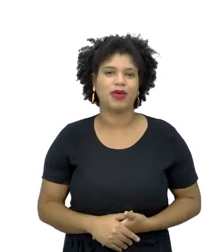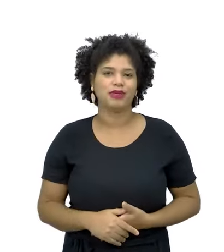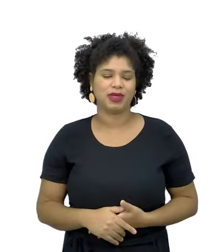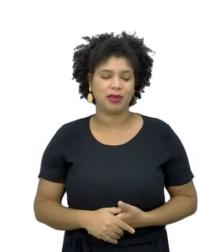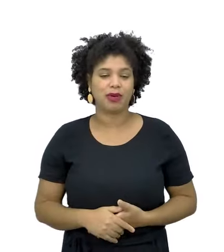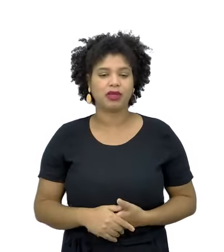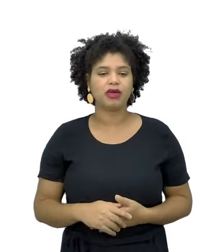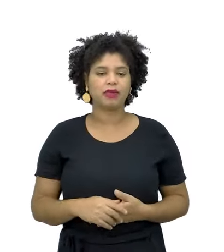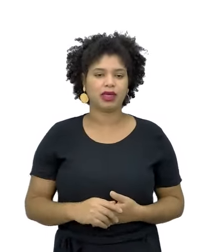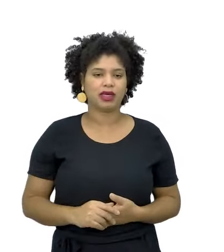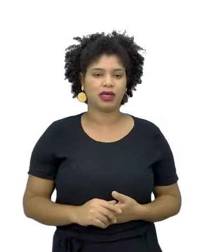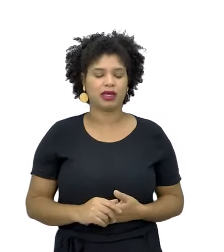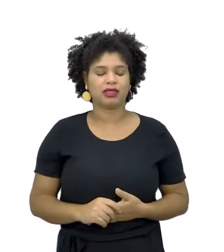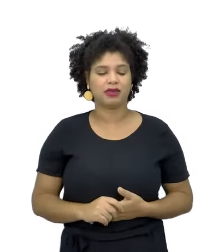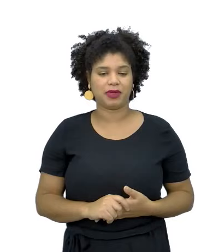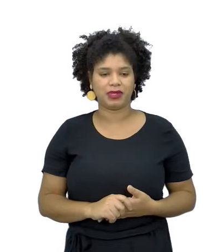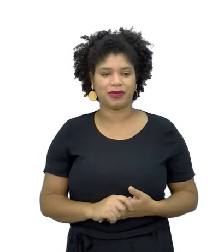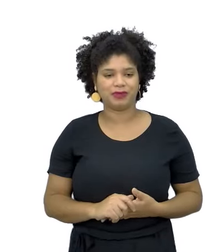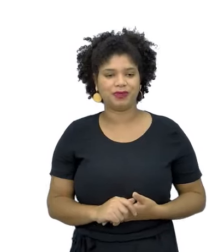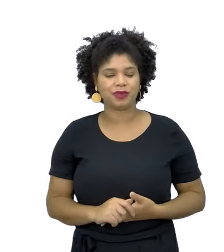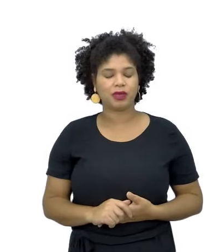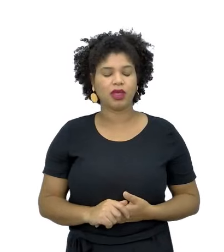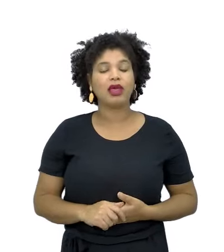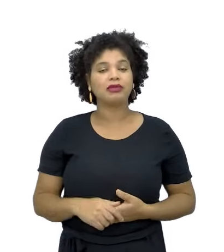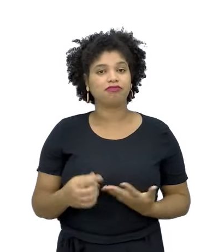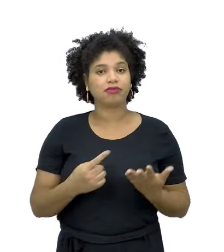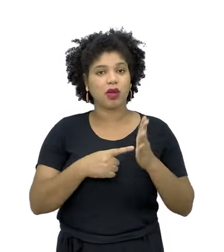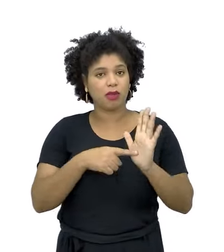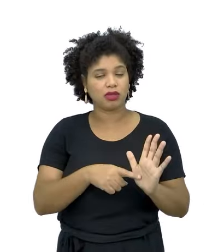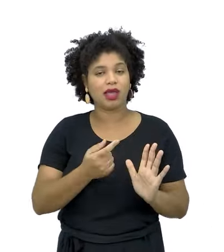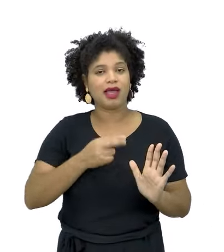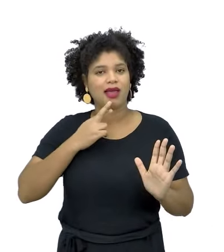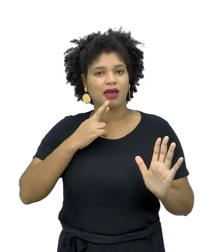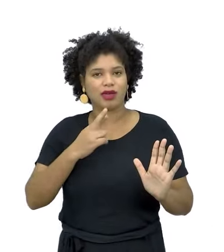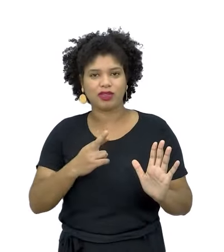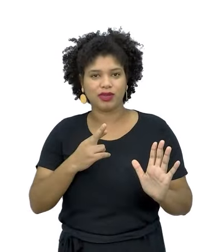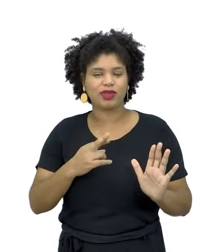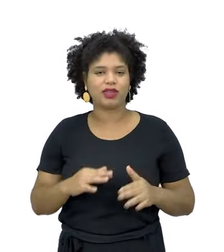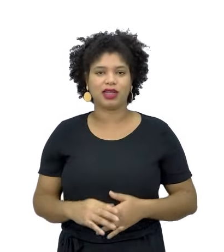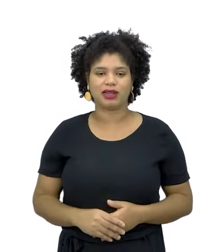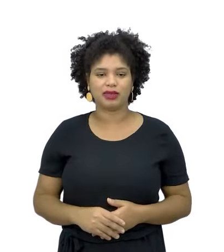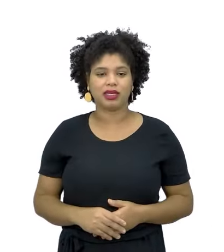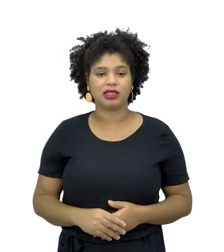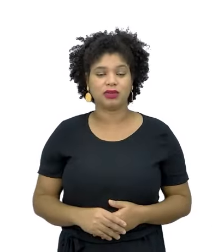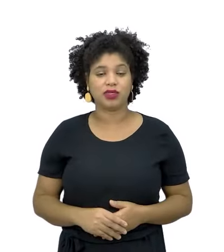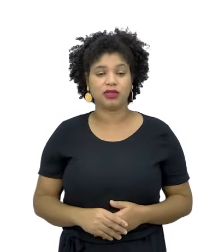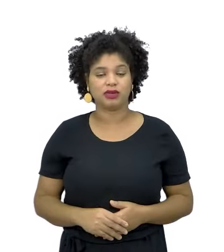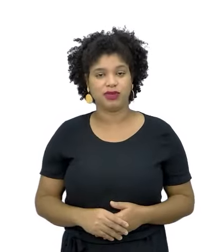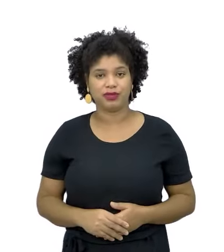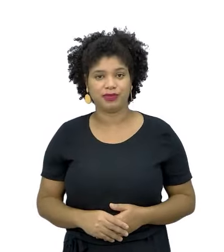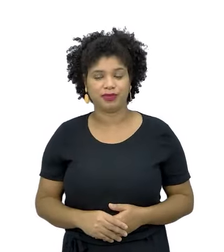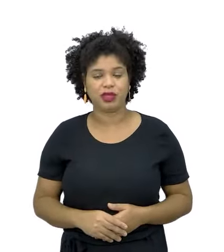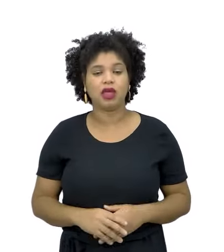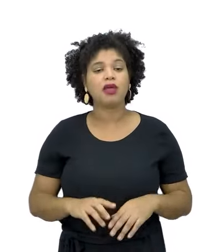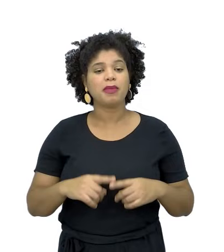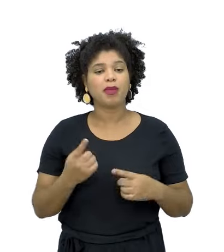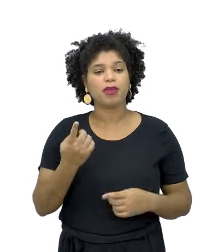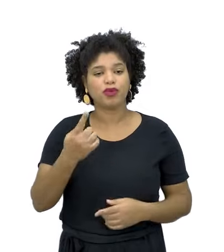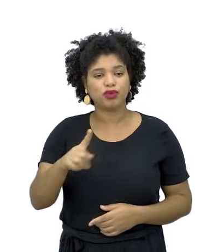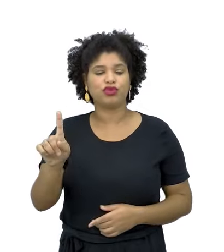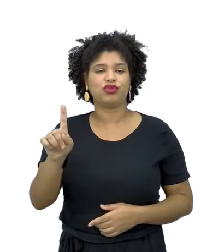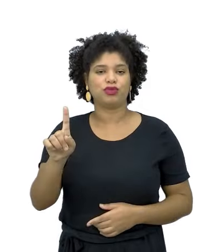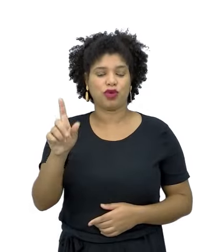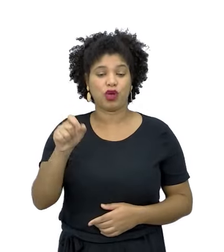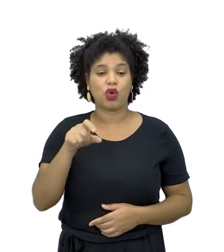naquela que apresenta aí o resultado correto aí do problema. E, por último,